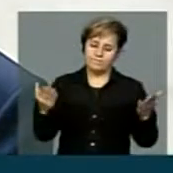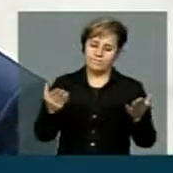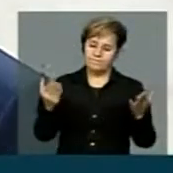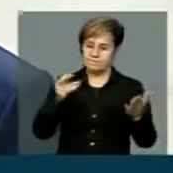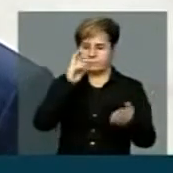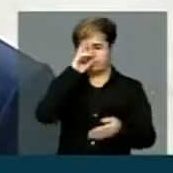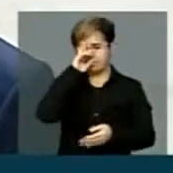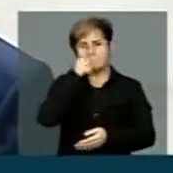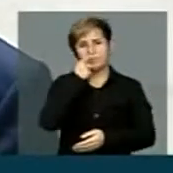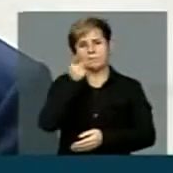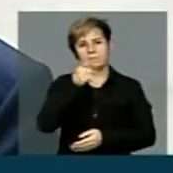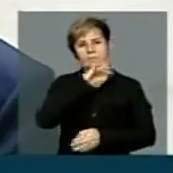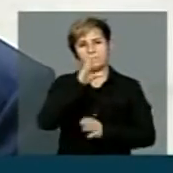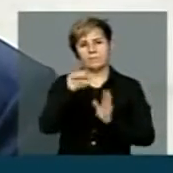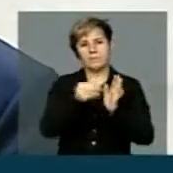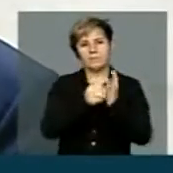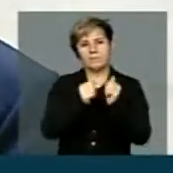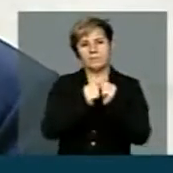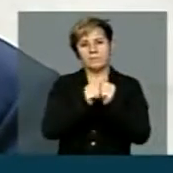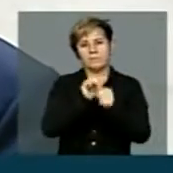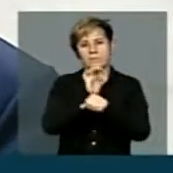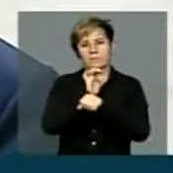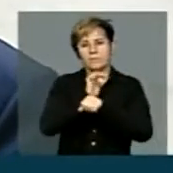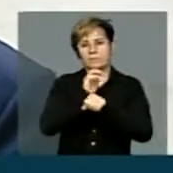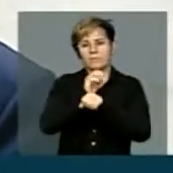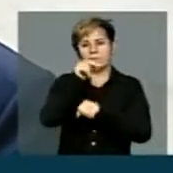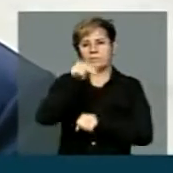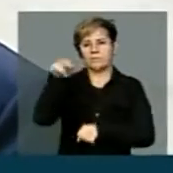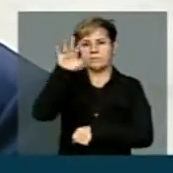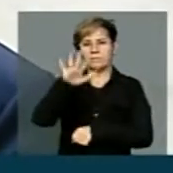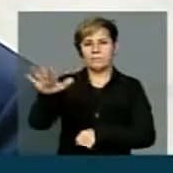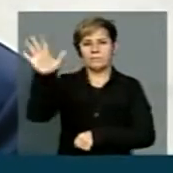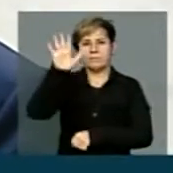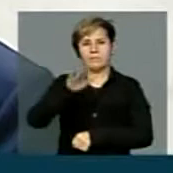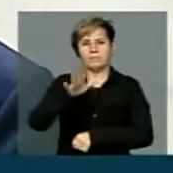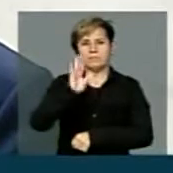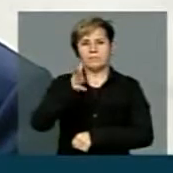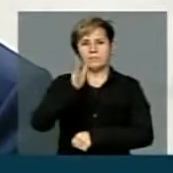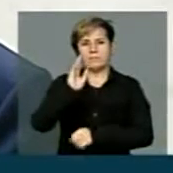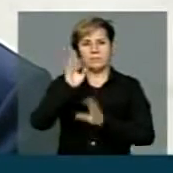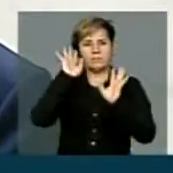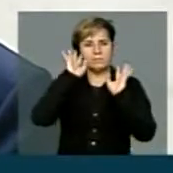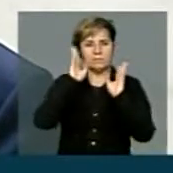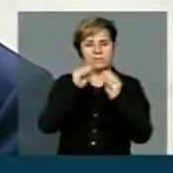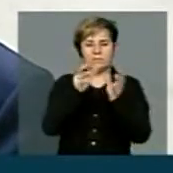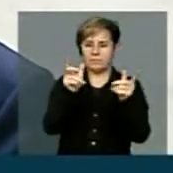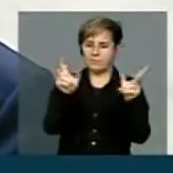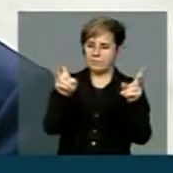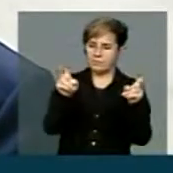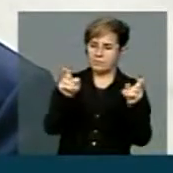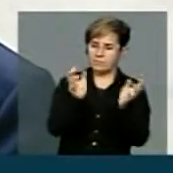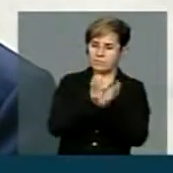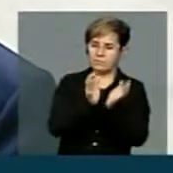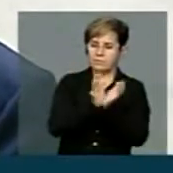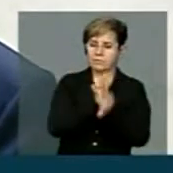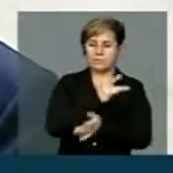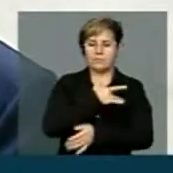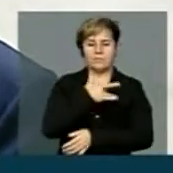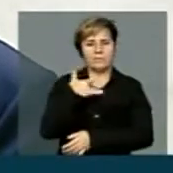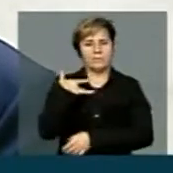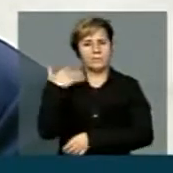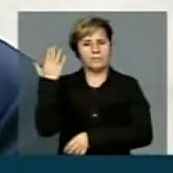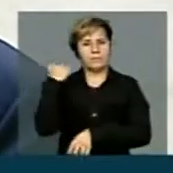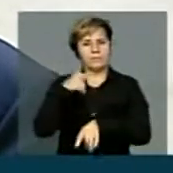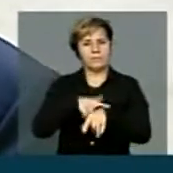a realidade dos estados nordestinos, já pressentiu que a área de saúde,